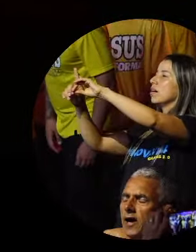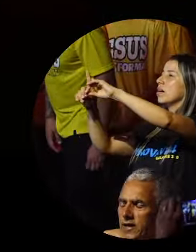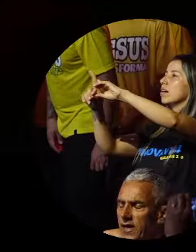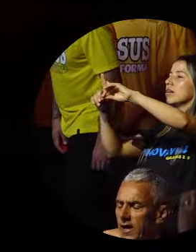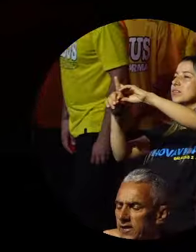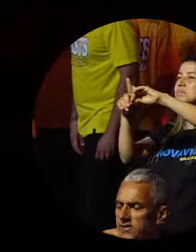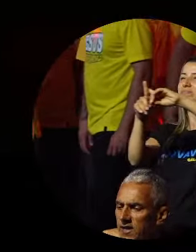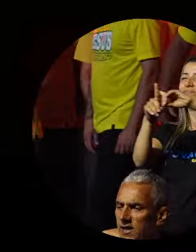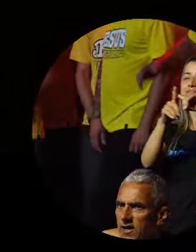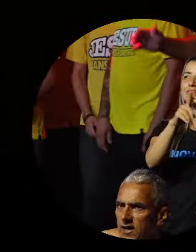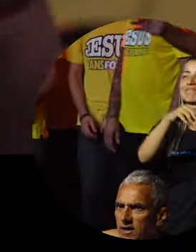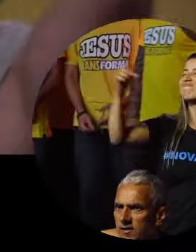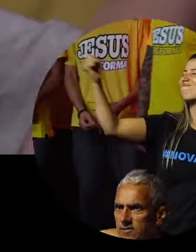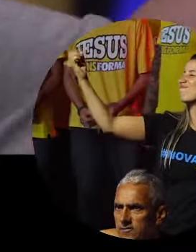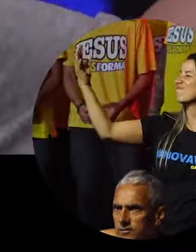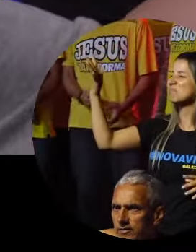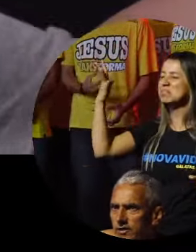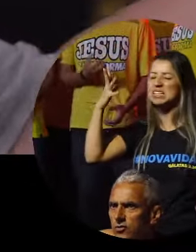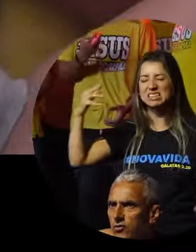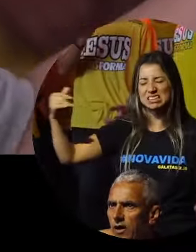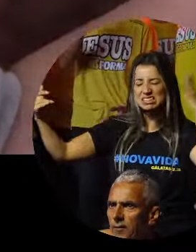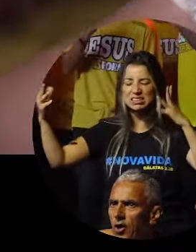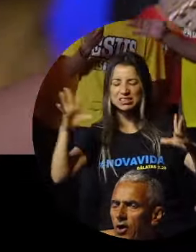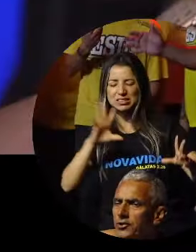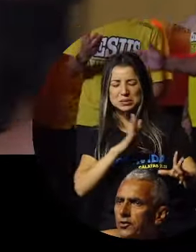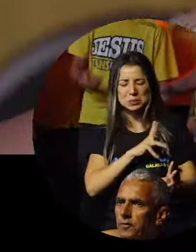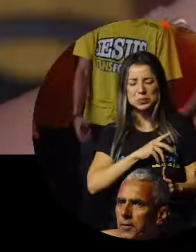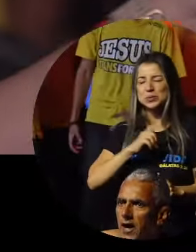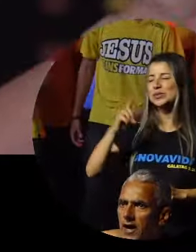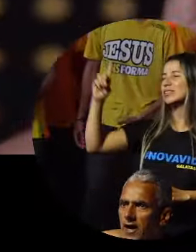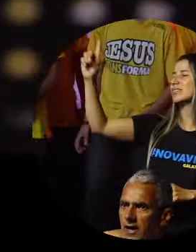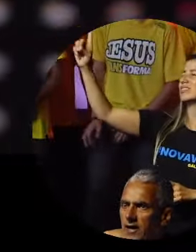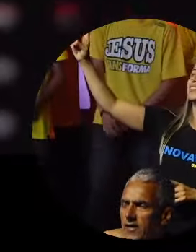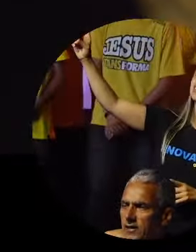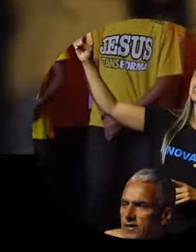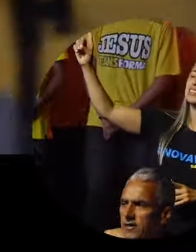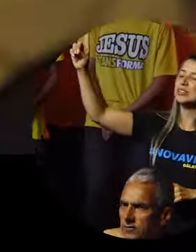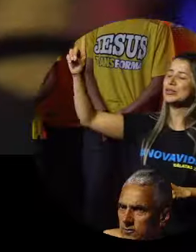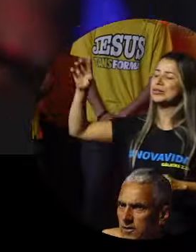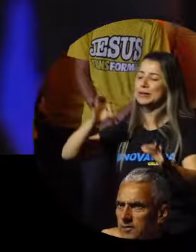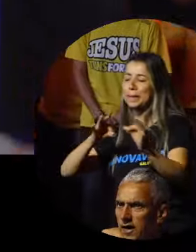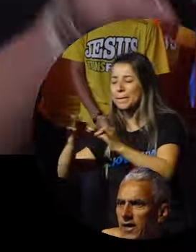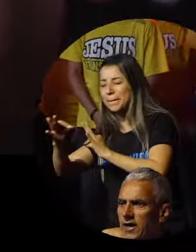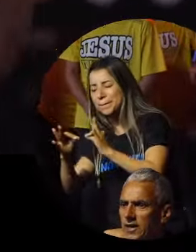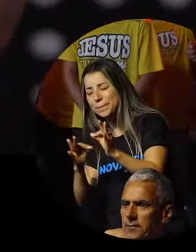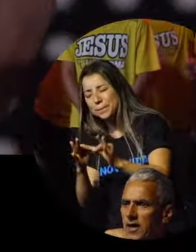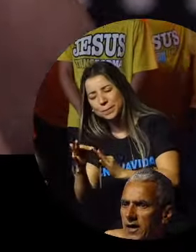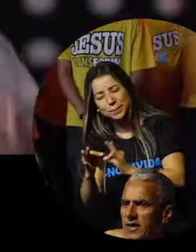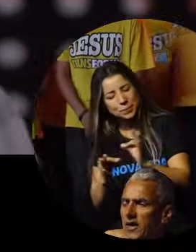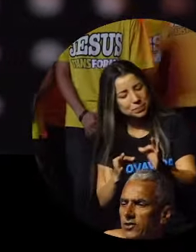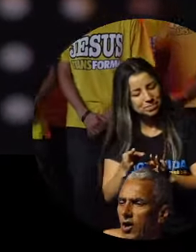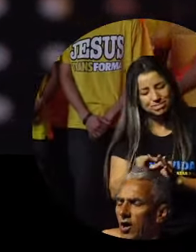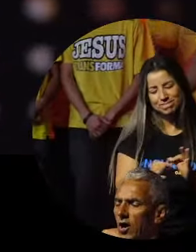tua graça. Fala do amor do Pai. Fala do amor do Pai. Que prepara para